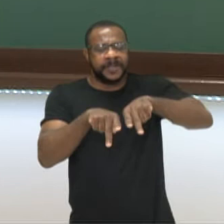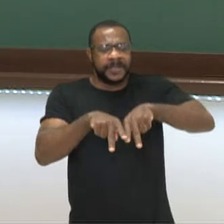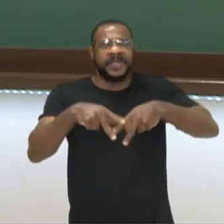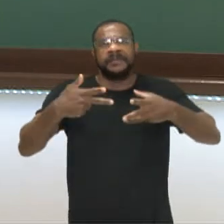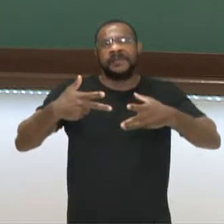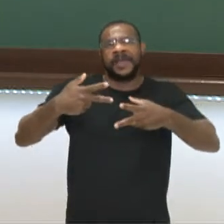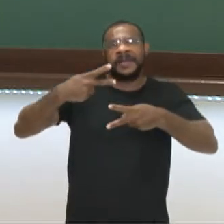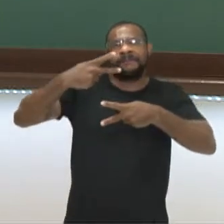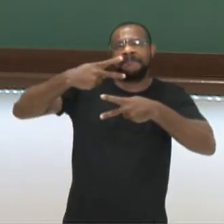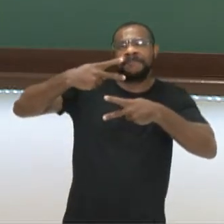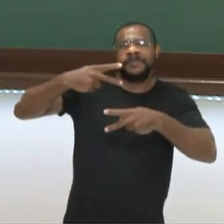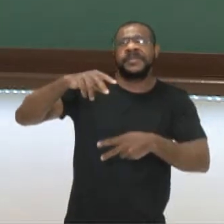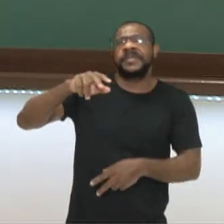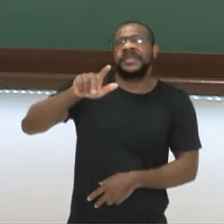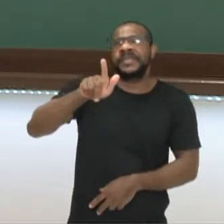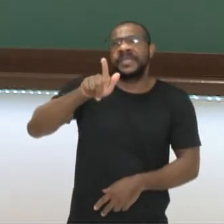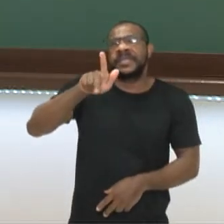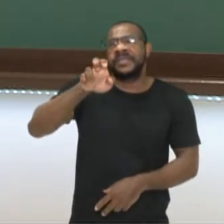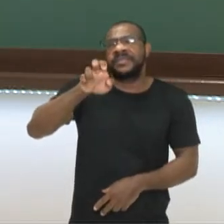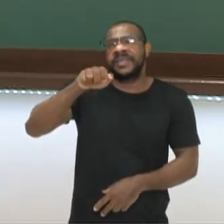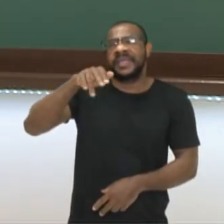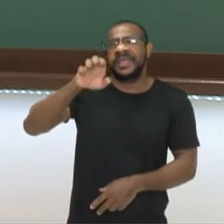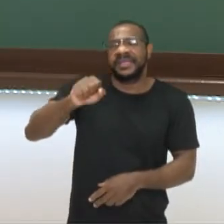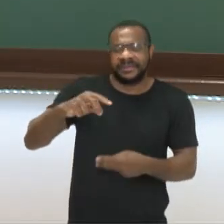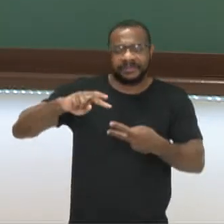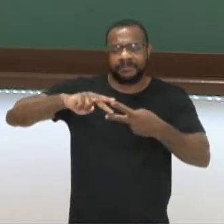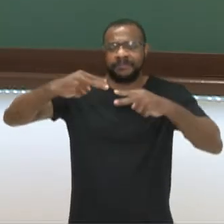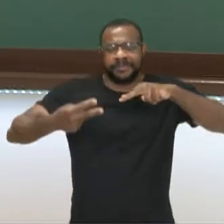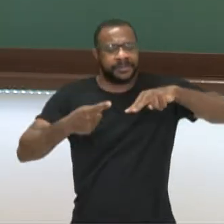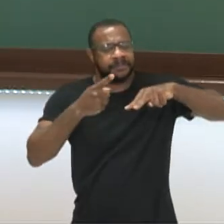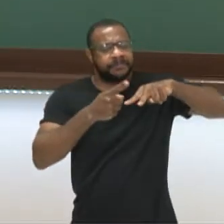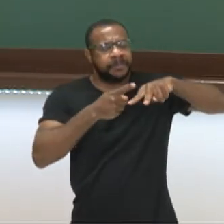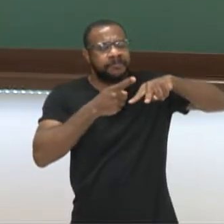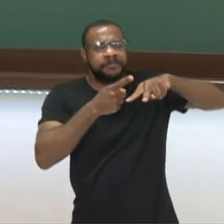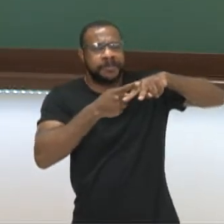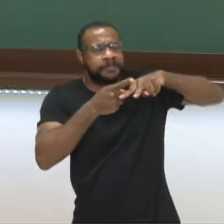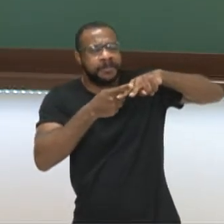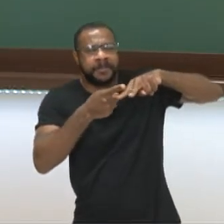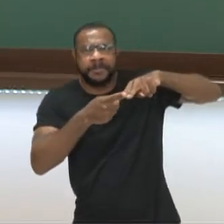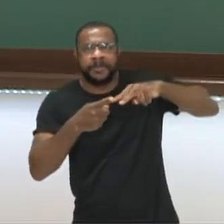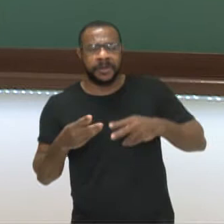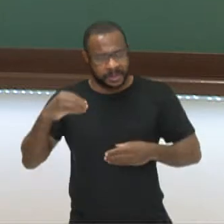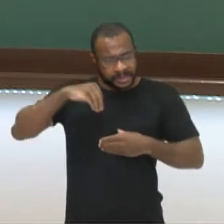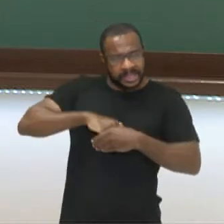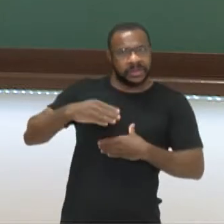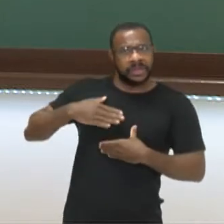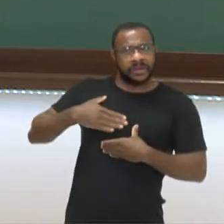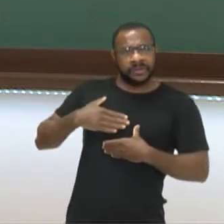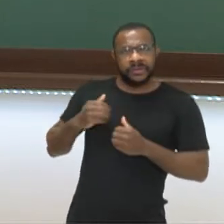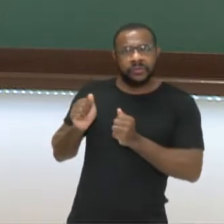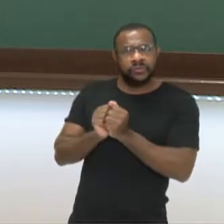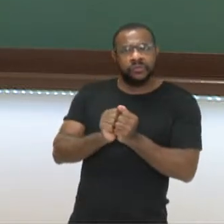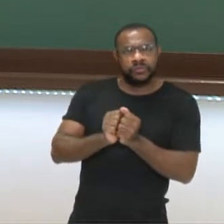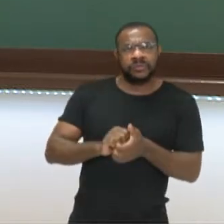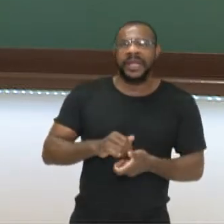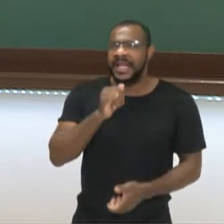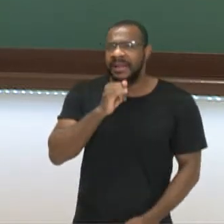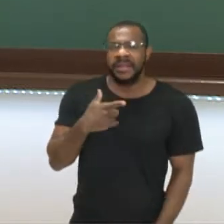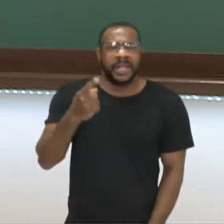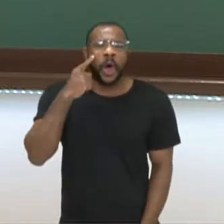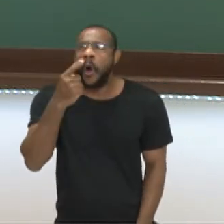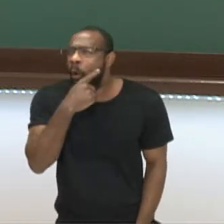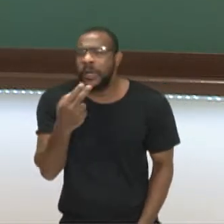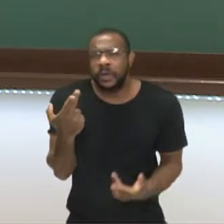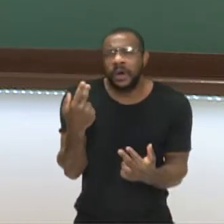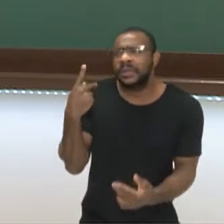herança genética. Nós temos muito parecido com os nossos pais, provavelmente já falaram isso para você. Você tem os olhos do seu